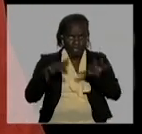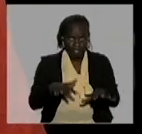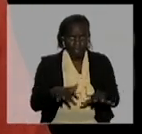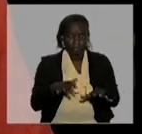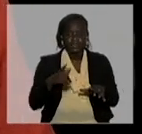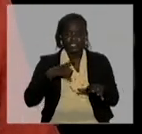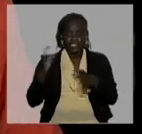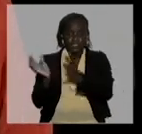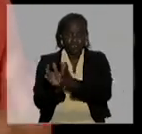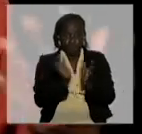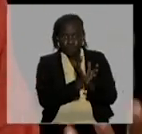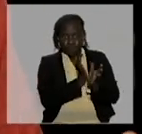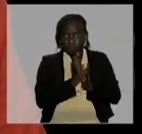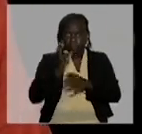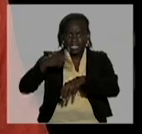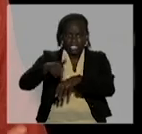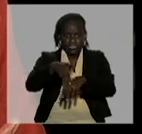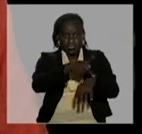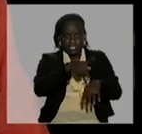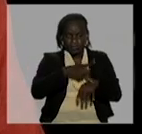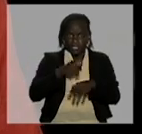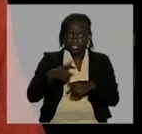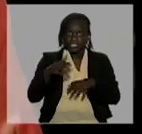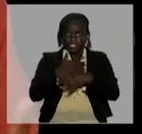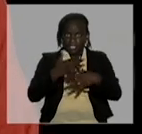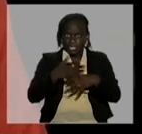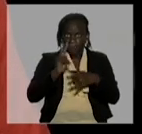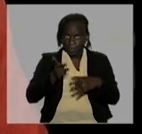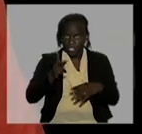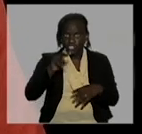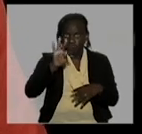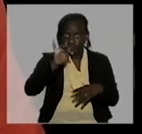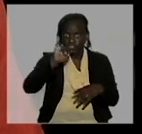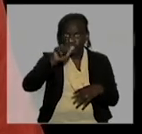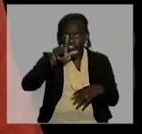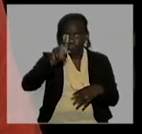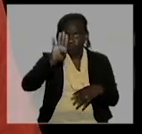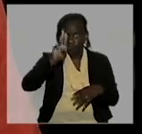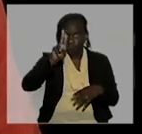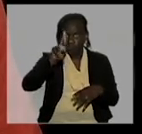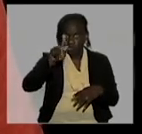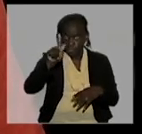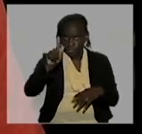de música. Então tinham grupos do mundo inteiro na cidade de Tilburg, na Holanda.